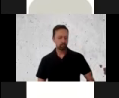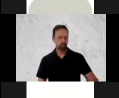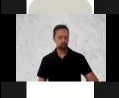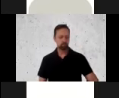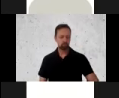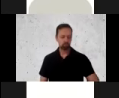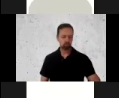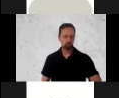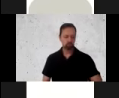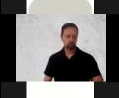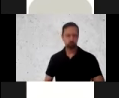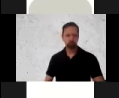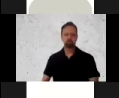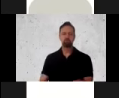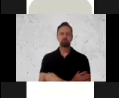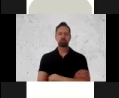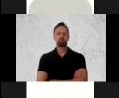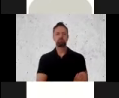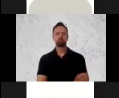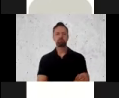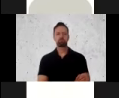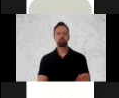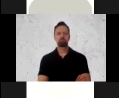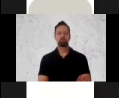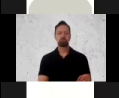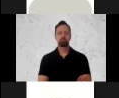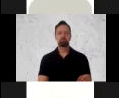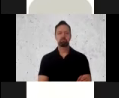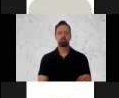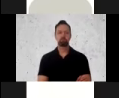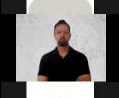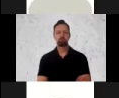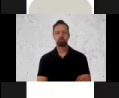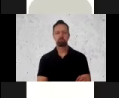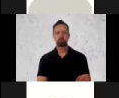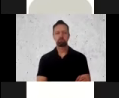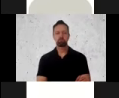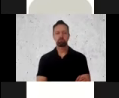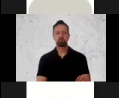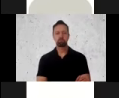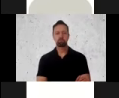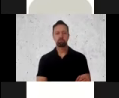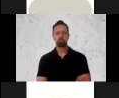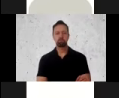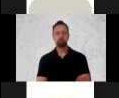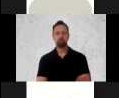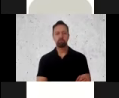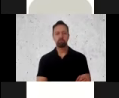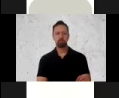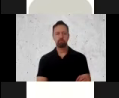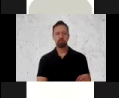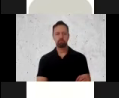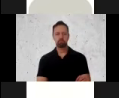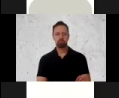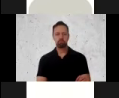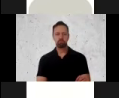muito frágeis, você tende a ter pouco incentivo dos bancos ou de outras instituições financeiras de emprestar